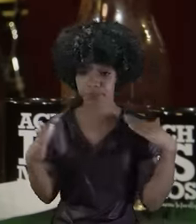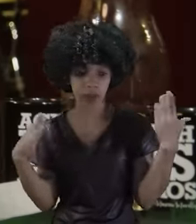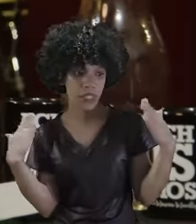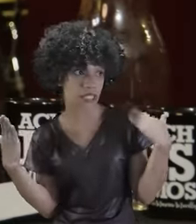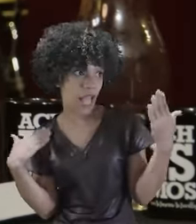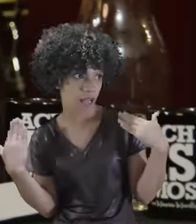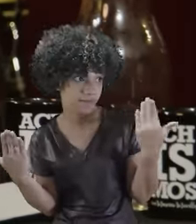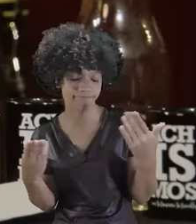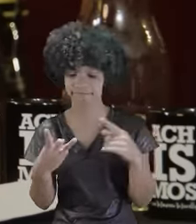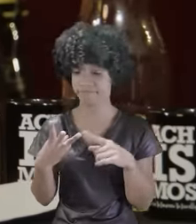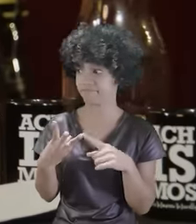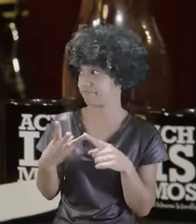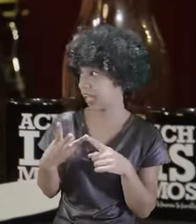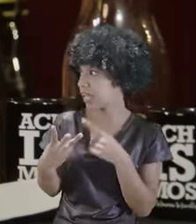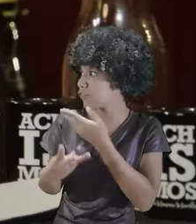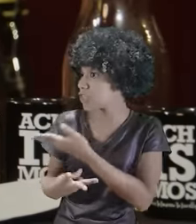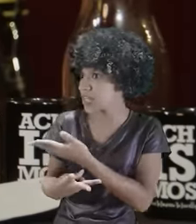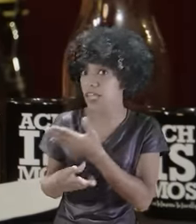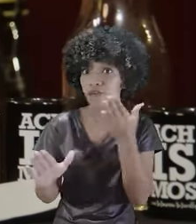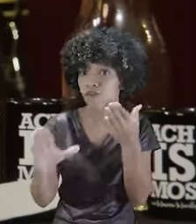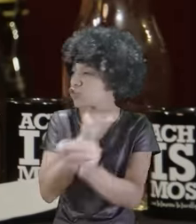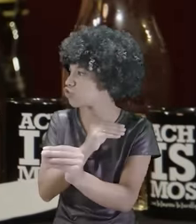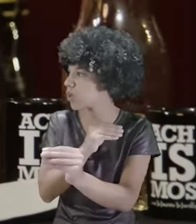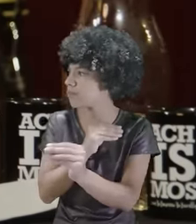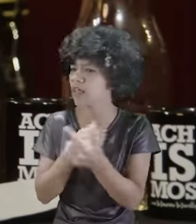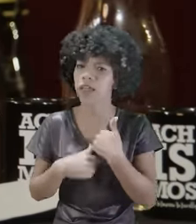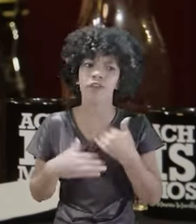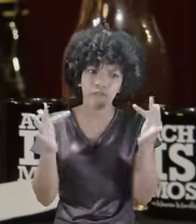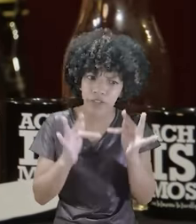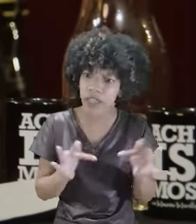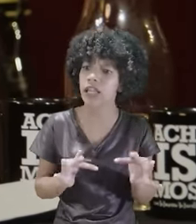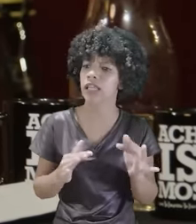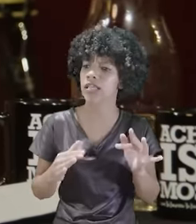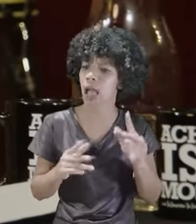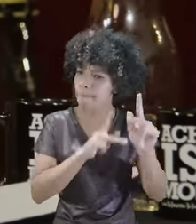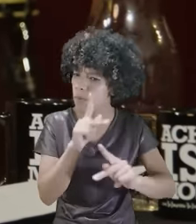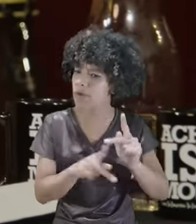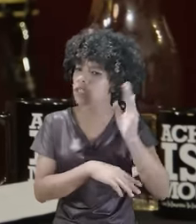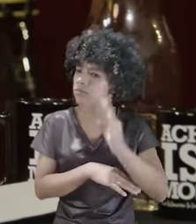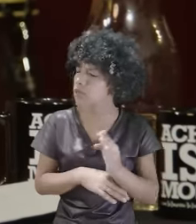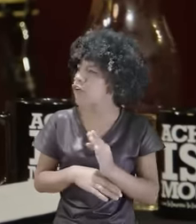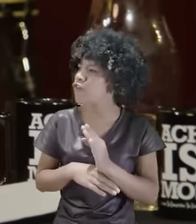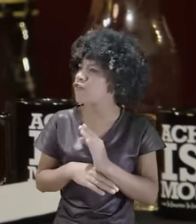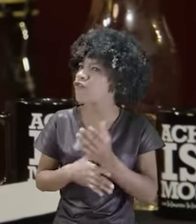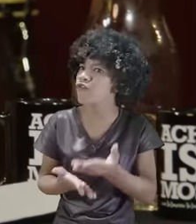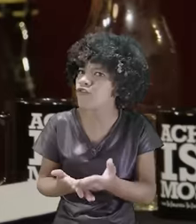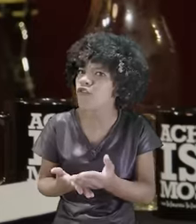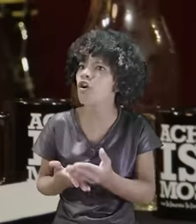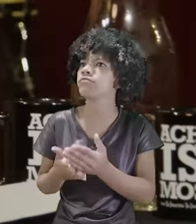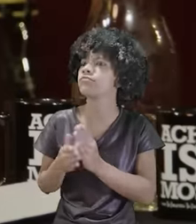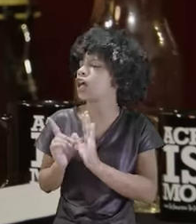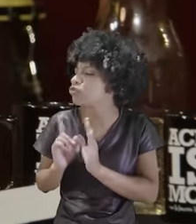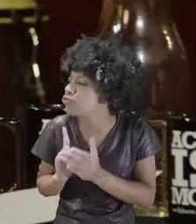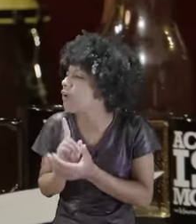coisa é uma pessoa que vem como você veio né eu fiquei muito feliz em saber que o meu povo do qual eu faço parte e foi solidário com você eu e